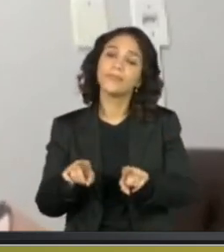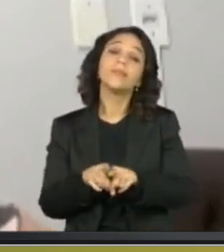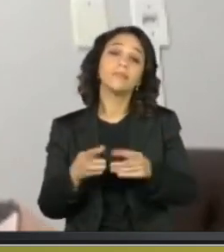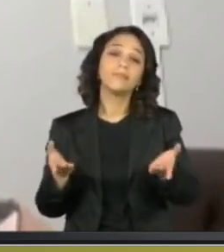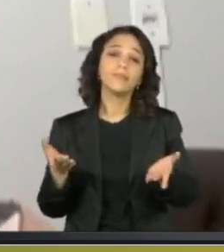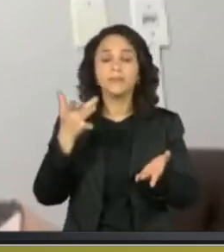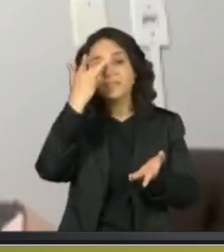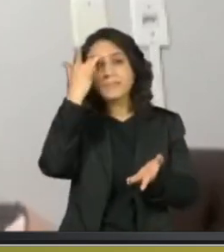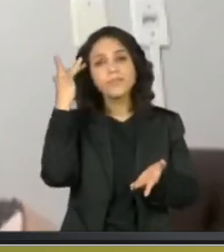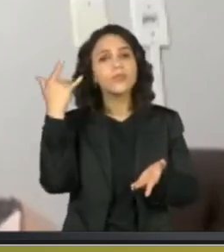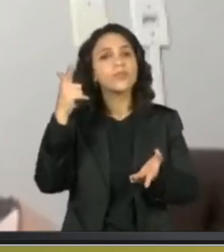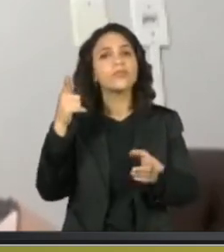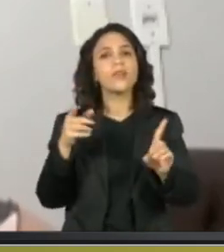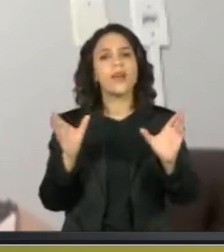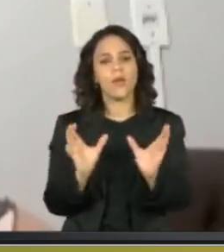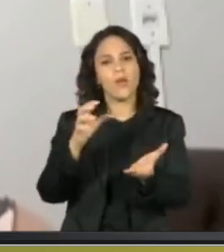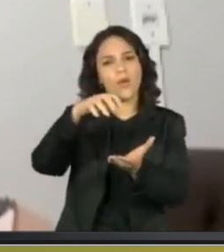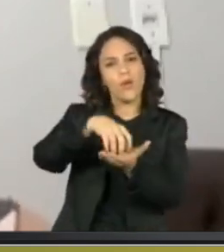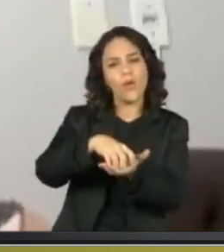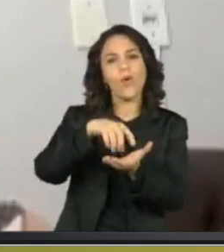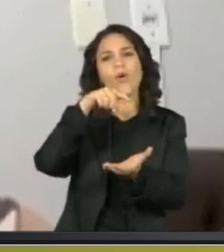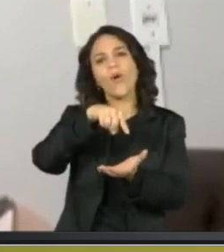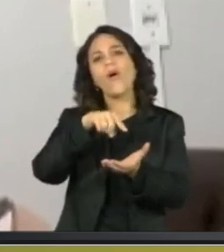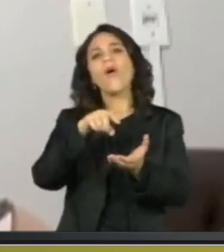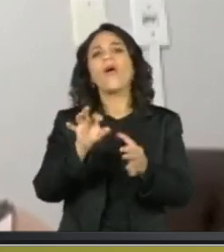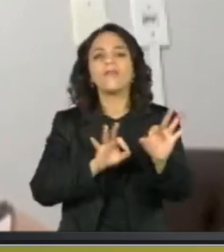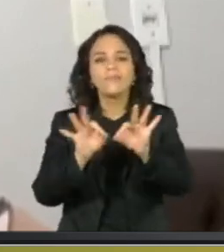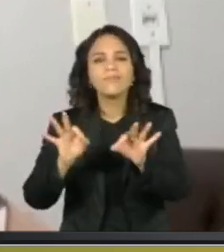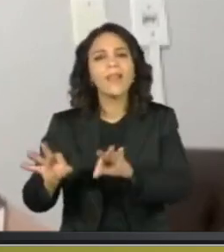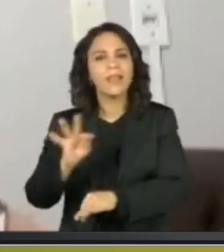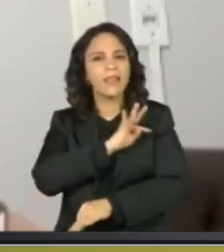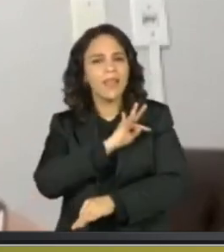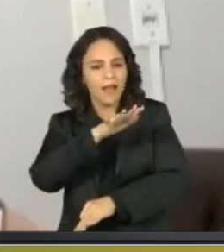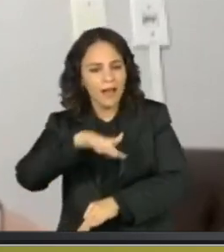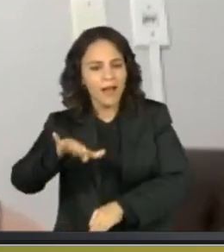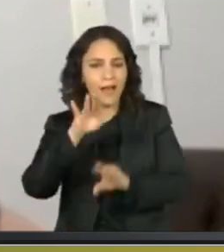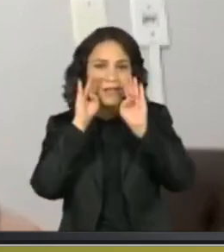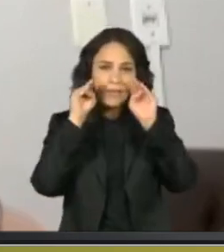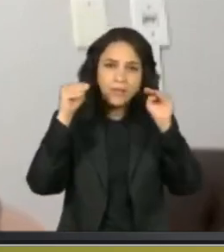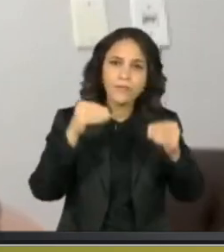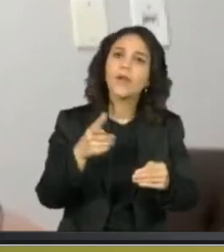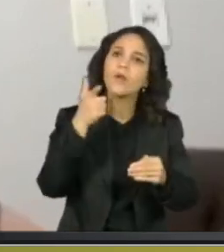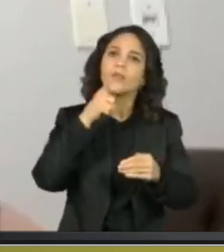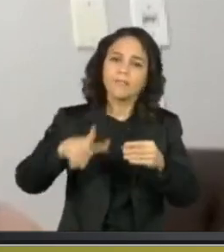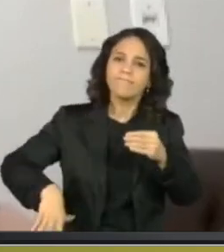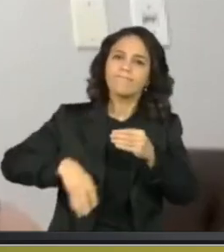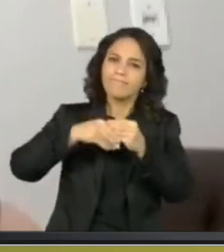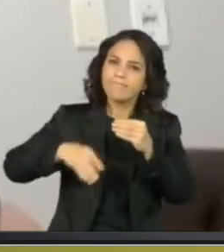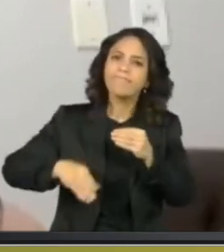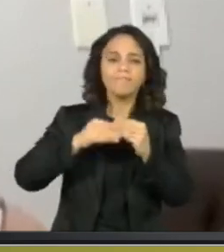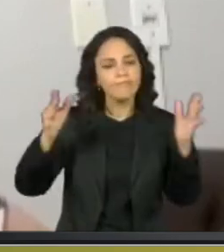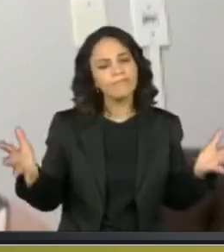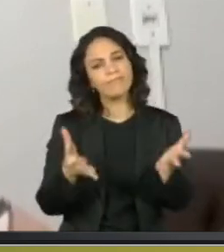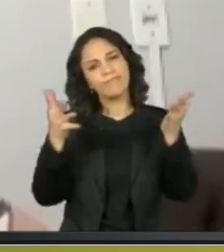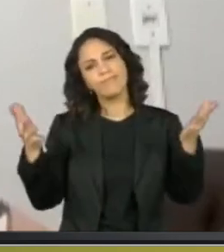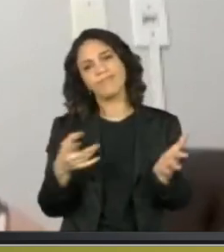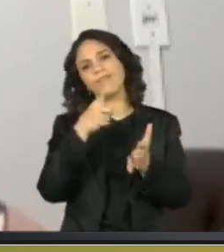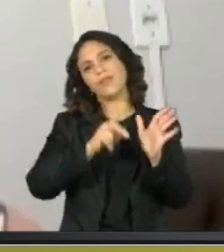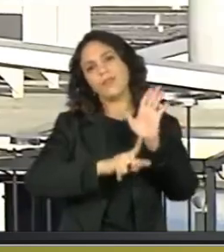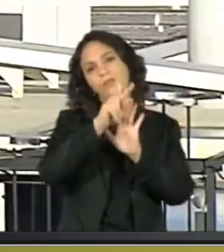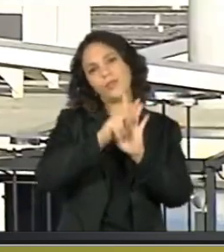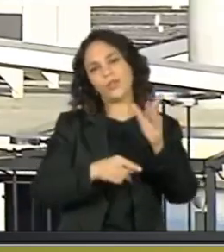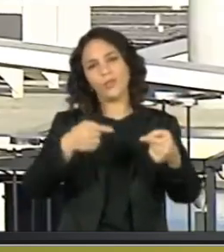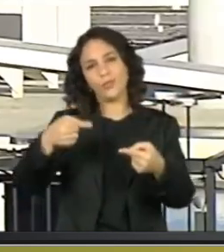pouco ouviu as organizações sociais, os técnicos da área, para que a gente pudesse contribuir para uma melhoria